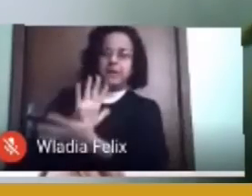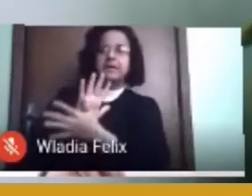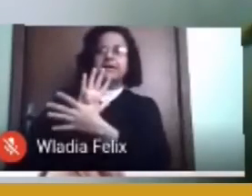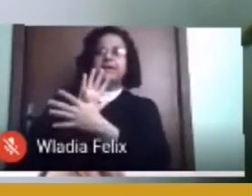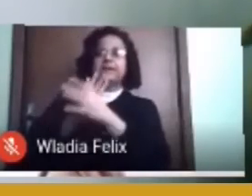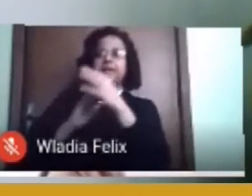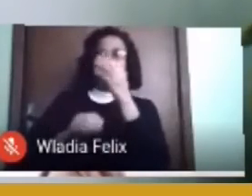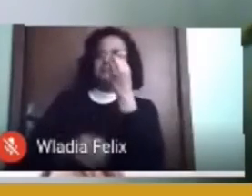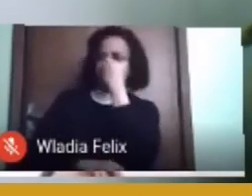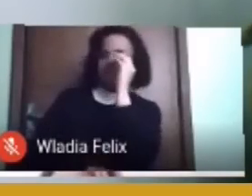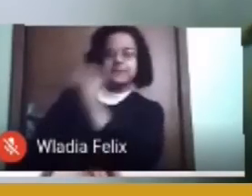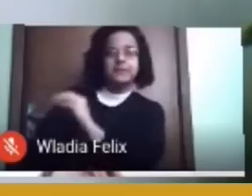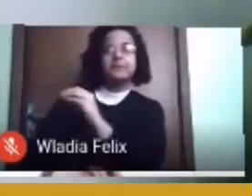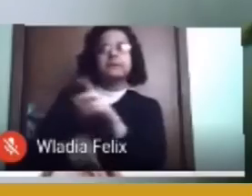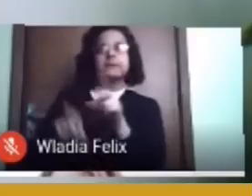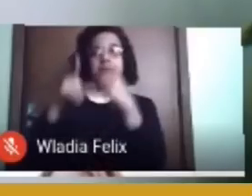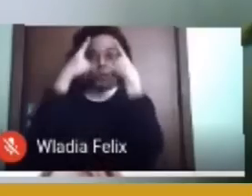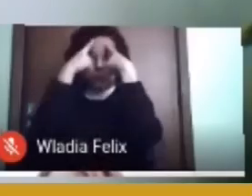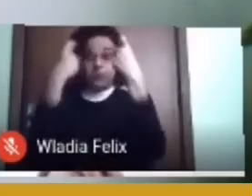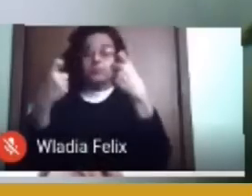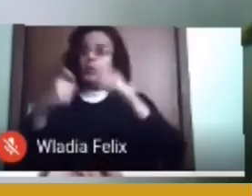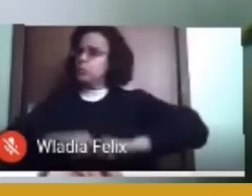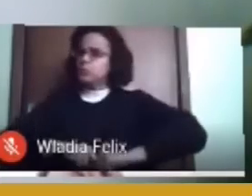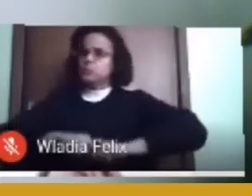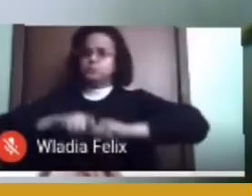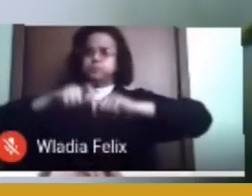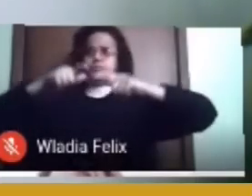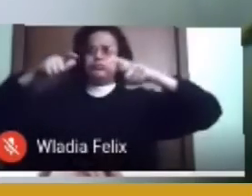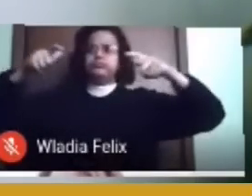durante o período normal a gente já tem dados